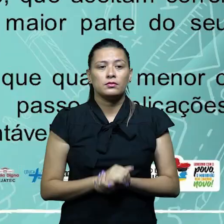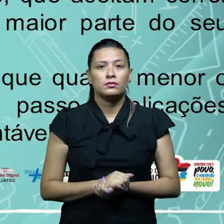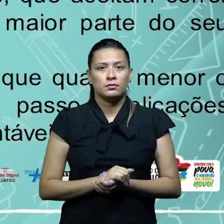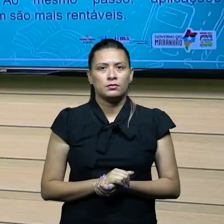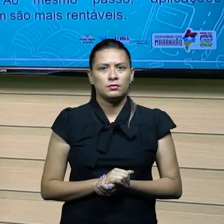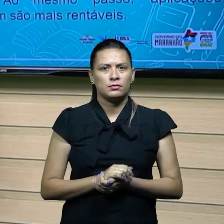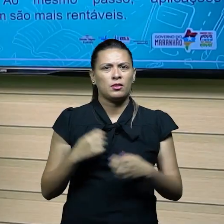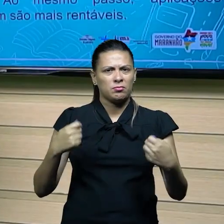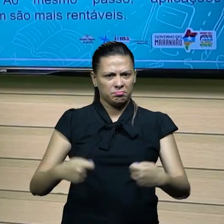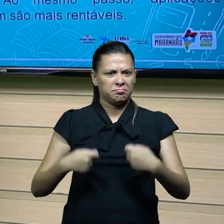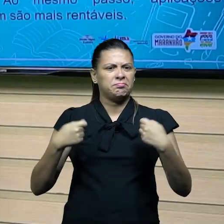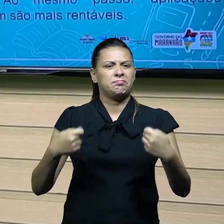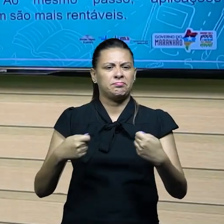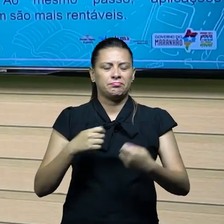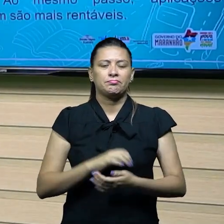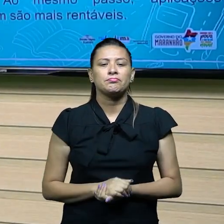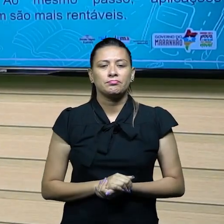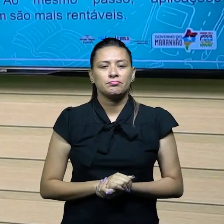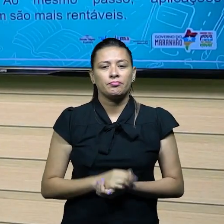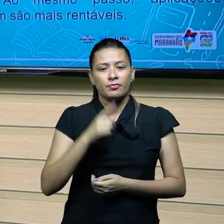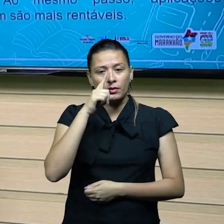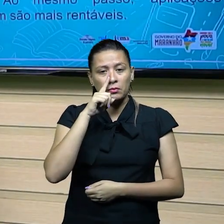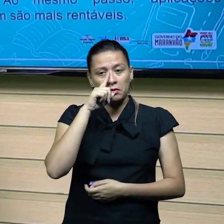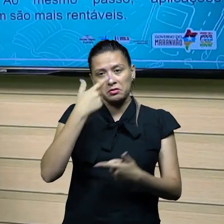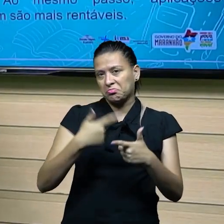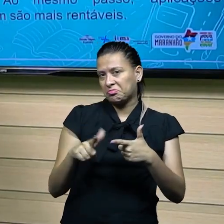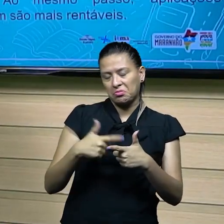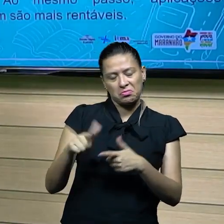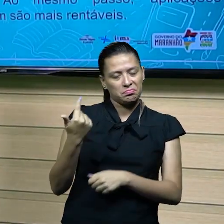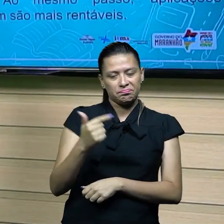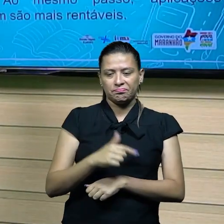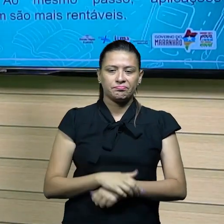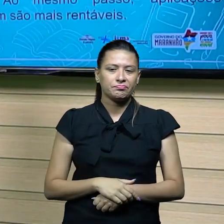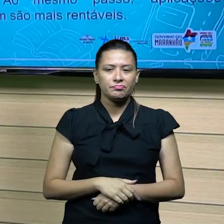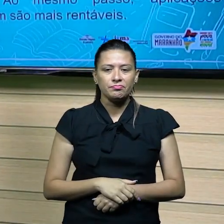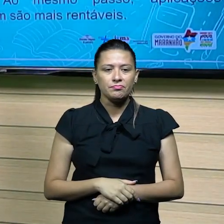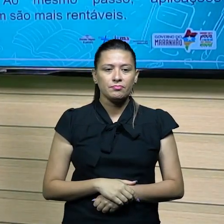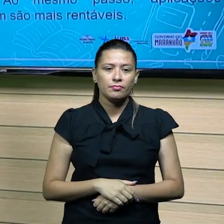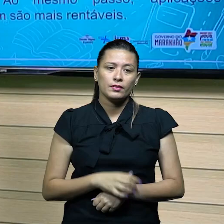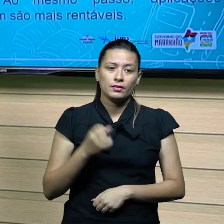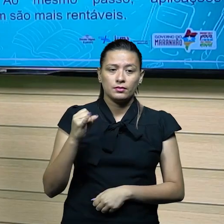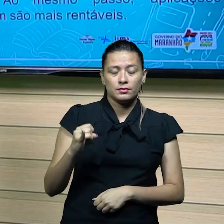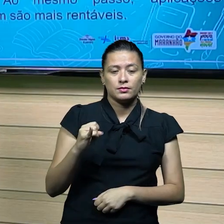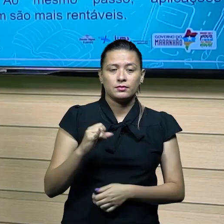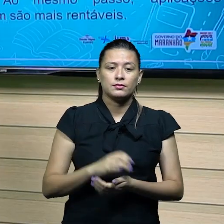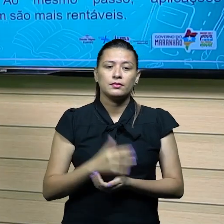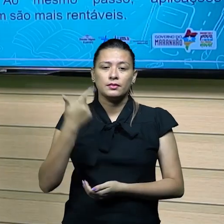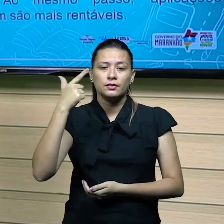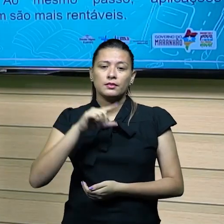ao perigo que correm. Então, vamos levar em consideração, uma pessoa que corre menos risco, a tendência é que ele tenha uma liquidez